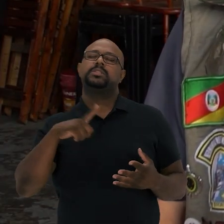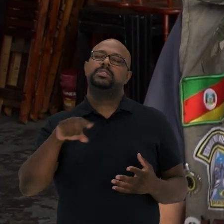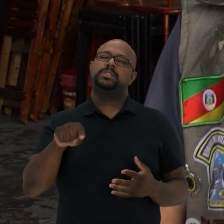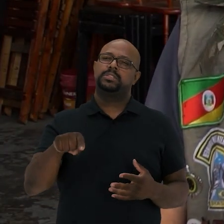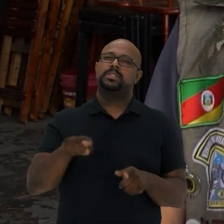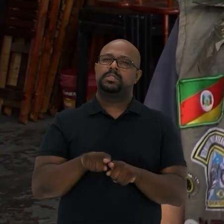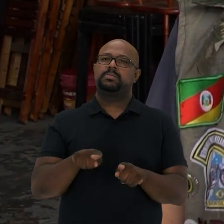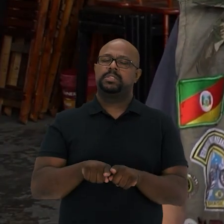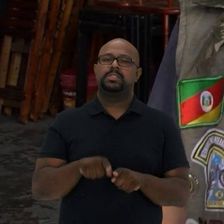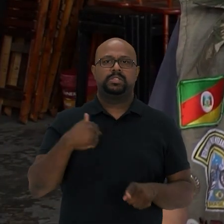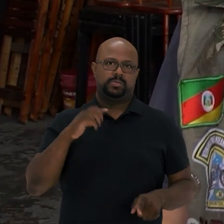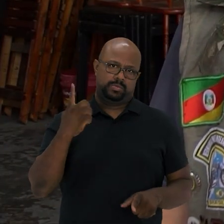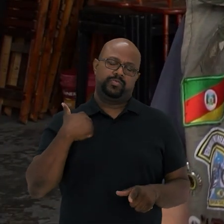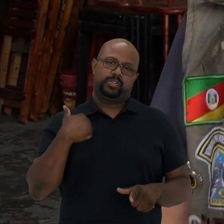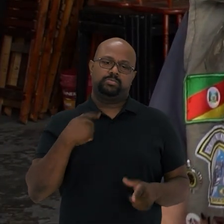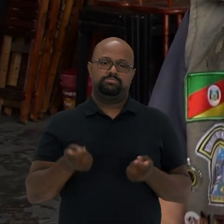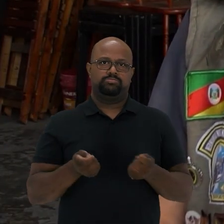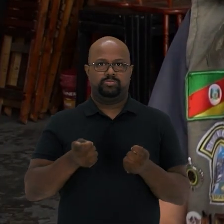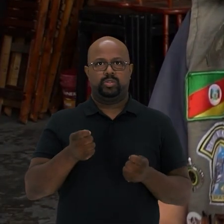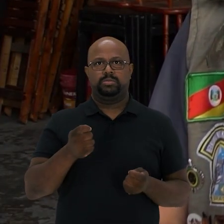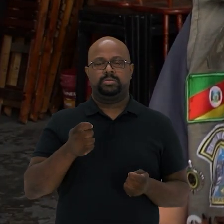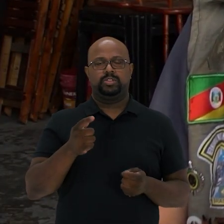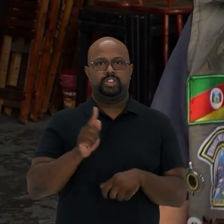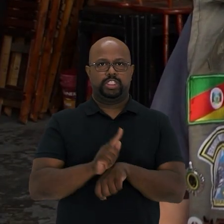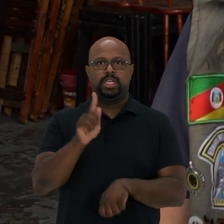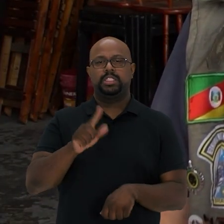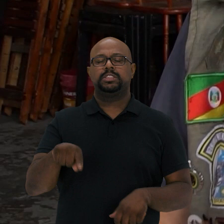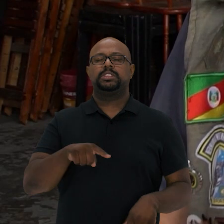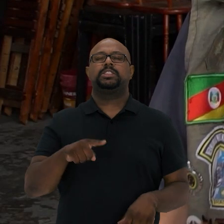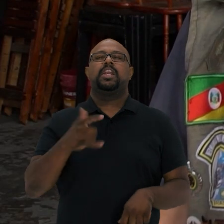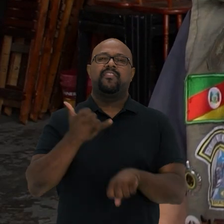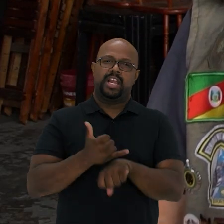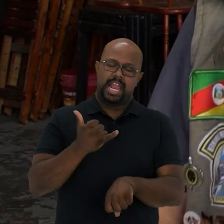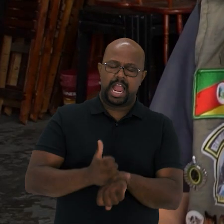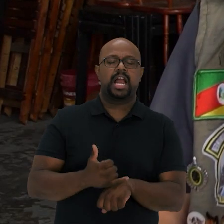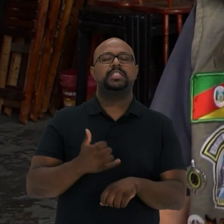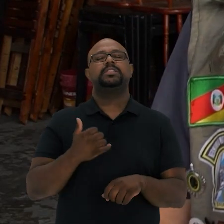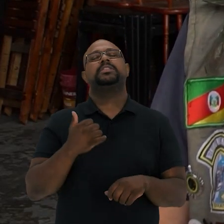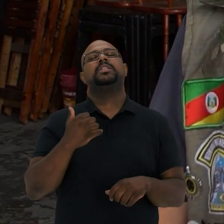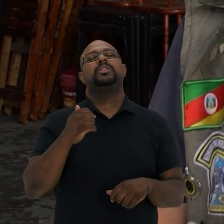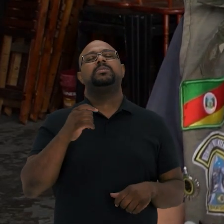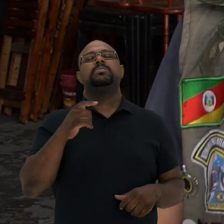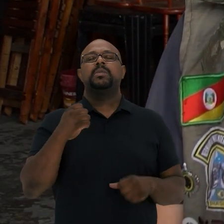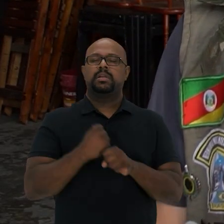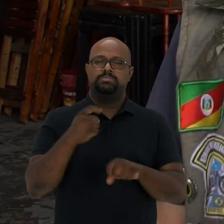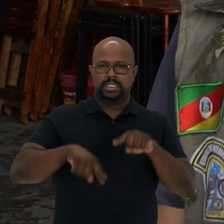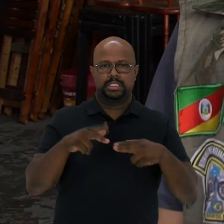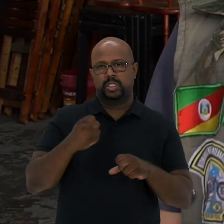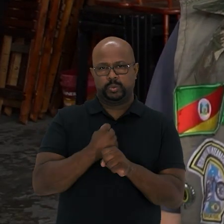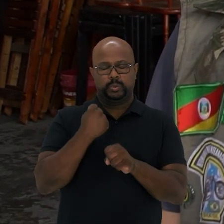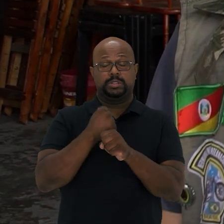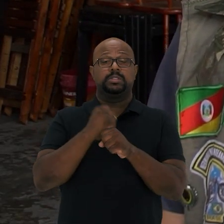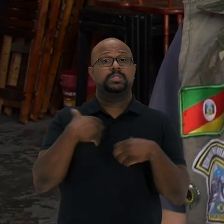teve, em que também estive gerenciando a parte de ferragens, material de construção, enfim. E nesse